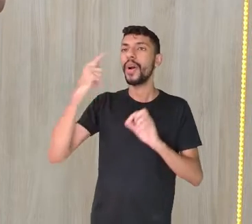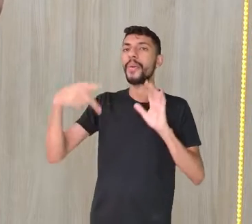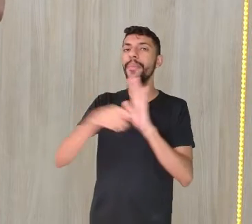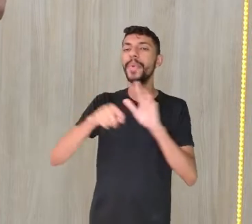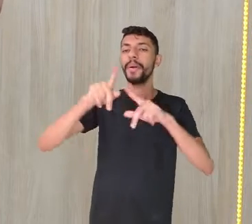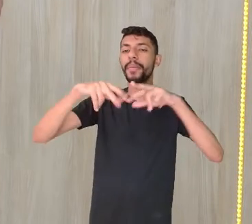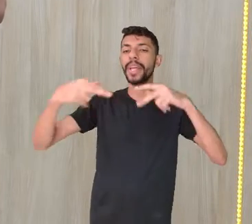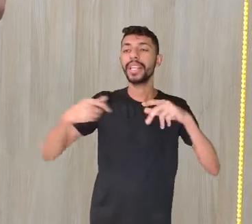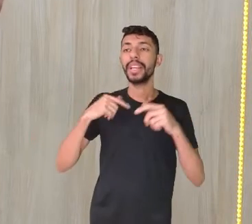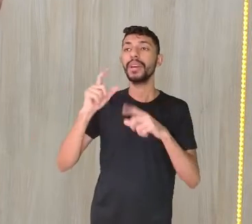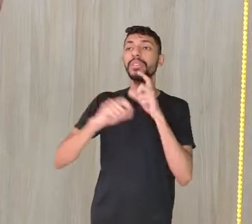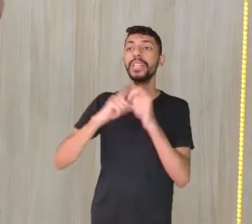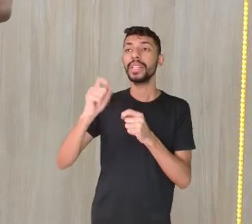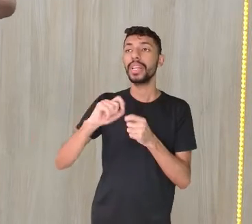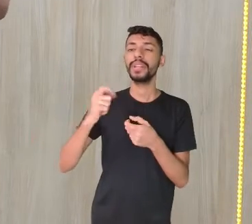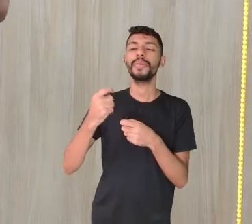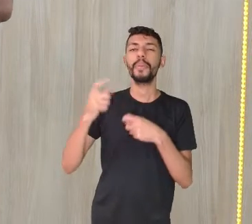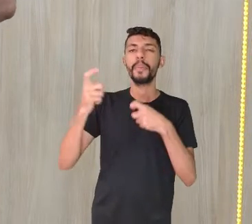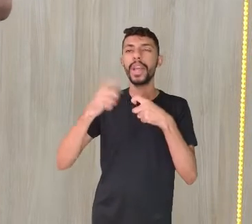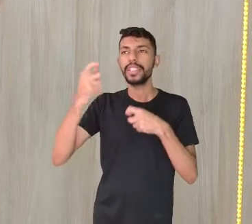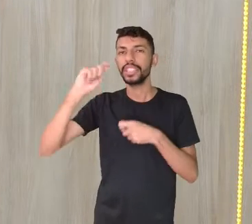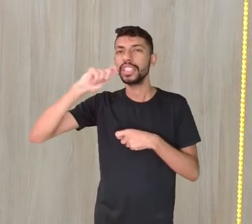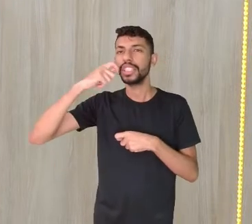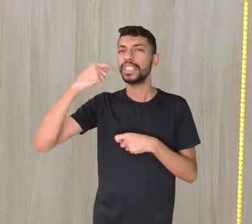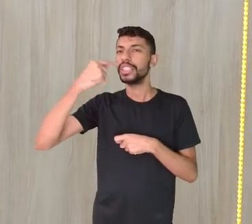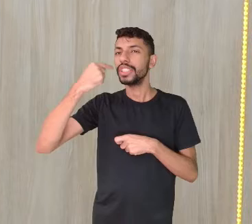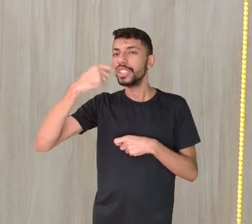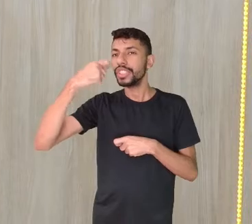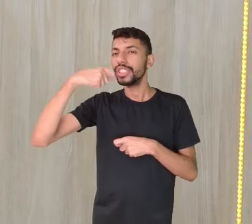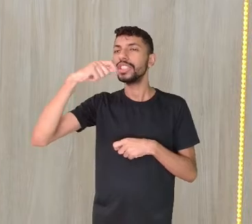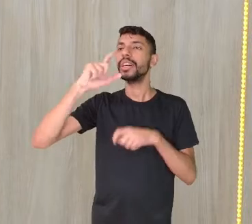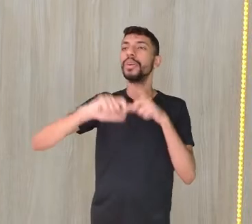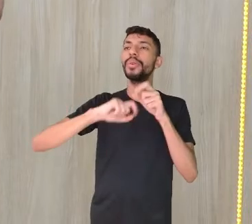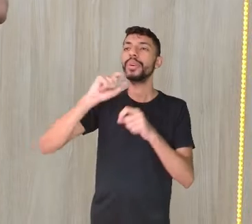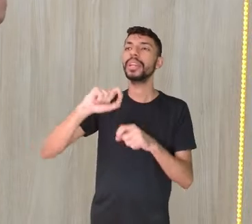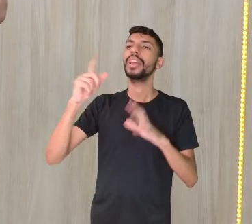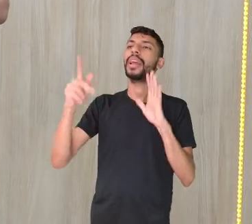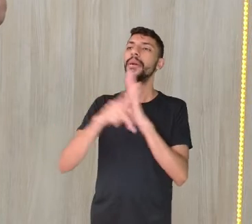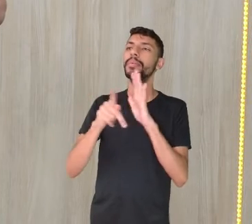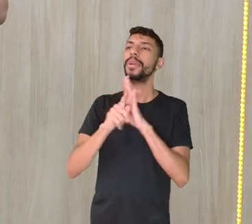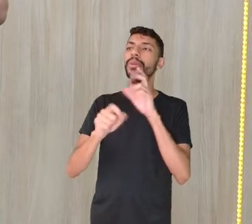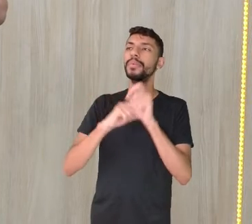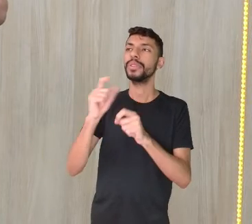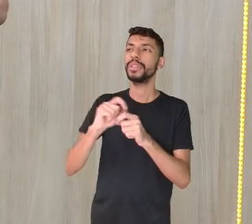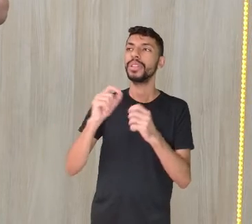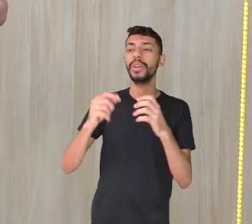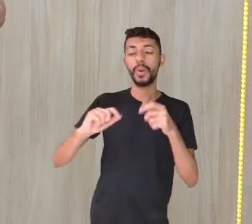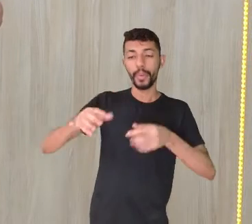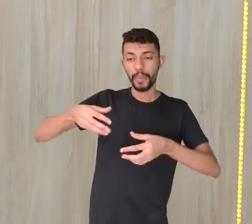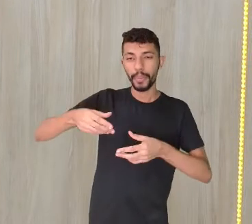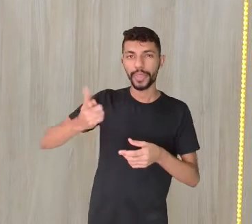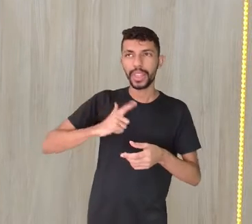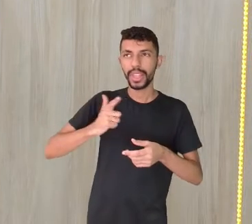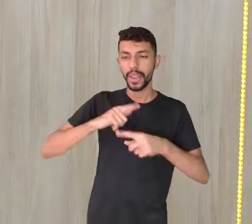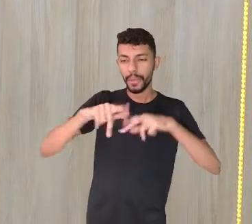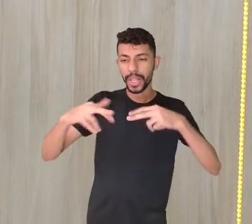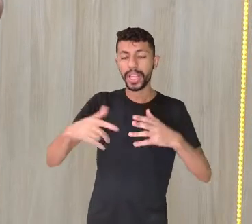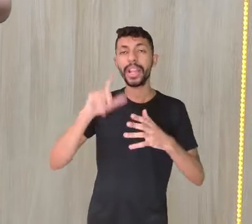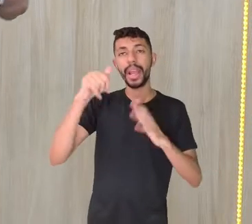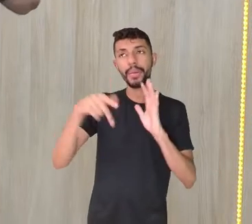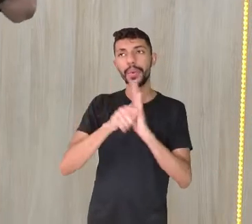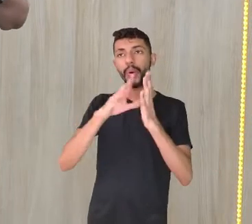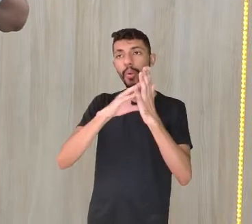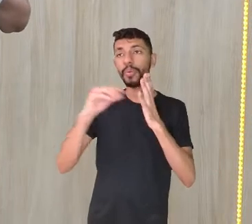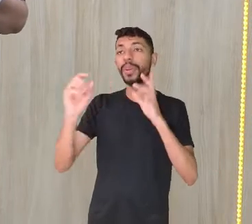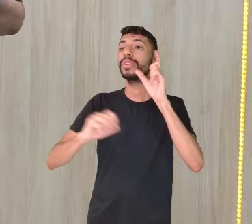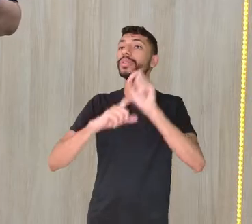a maioria daqueles alicates, tesoura, foram copiados de bico de aves? E a questão de um trator,